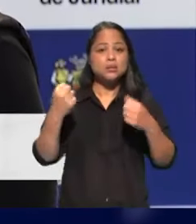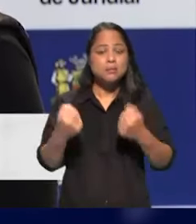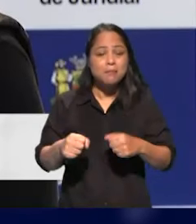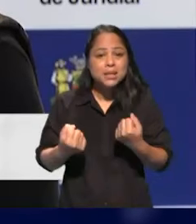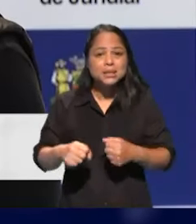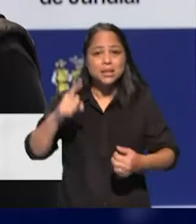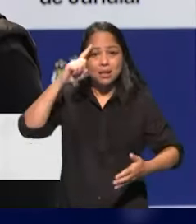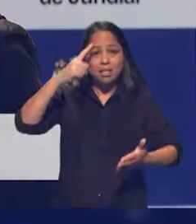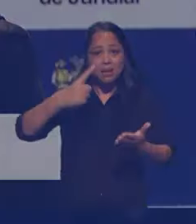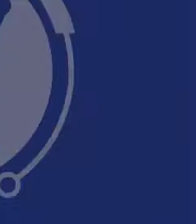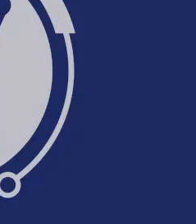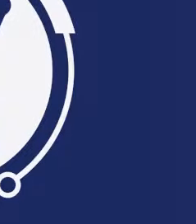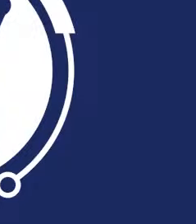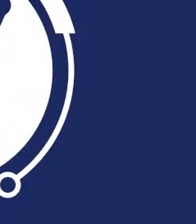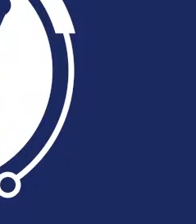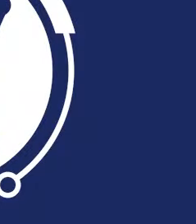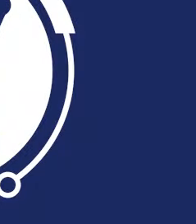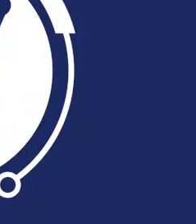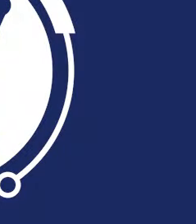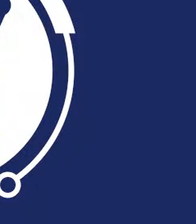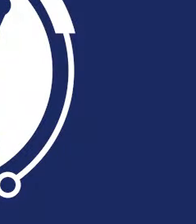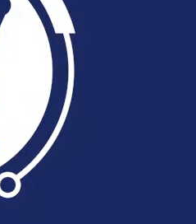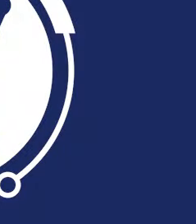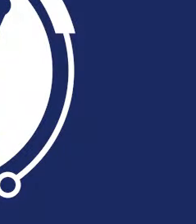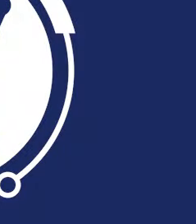tomadas decisões duras difíceis né